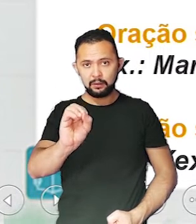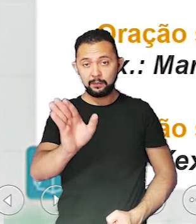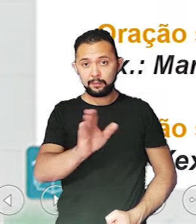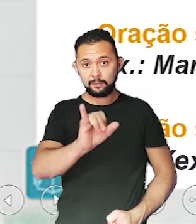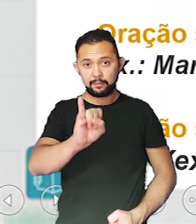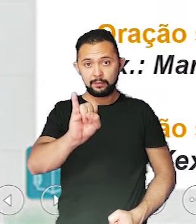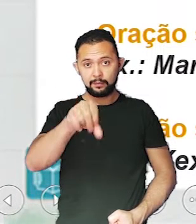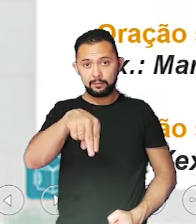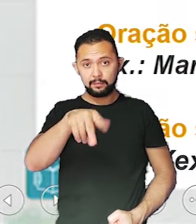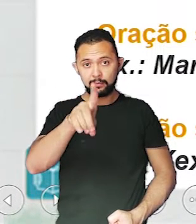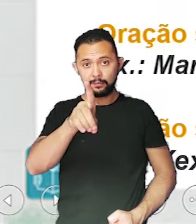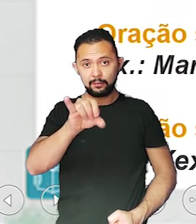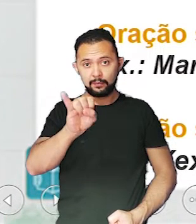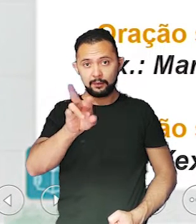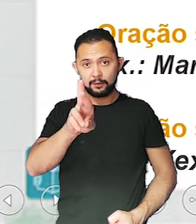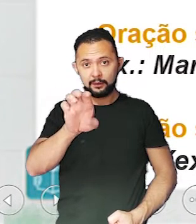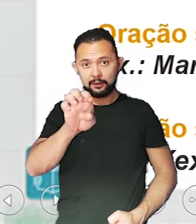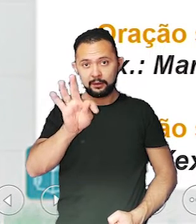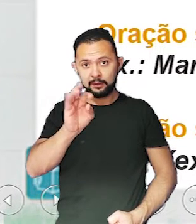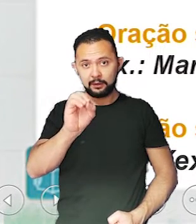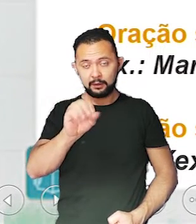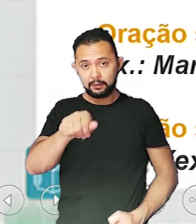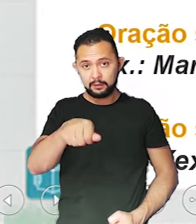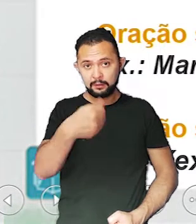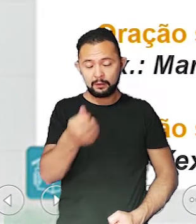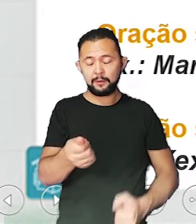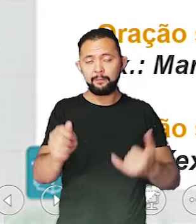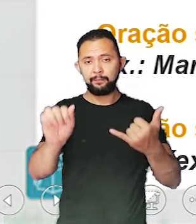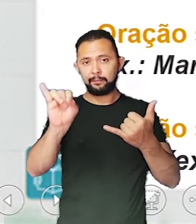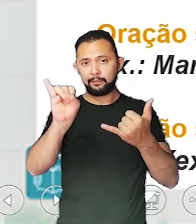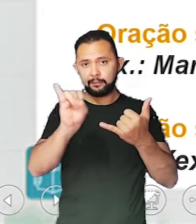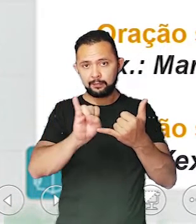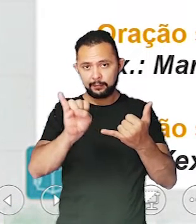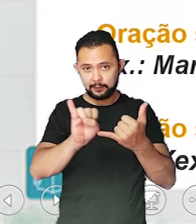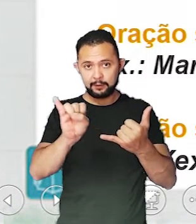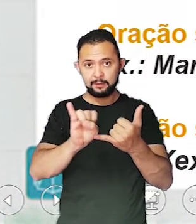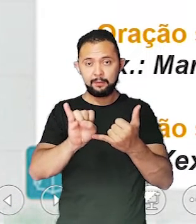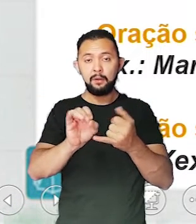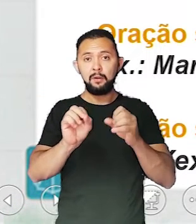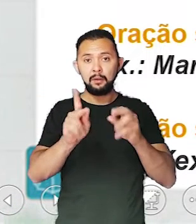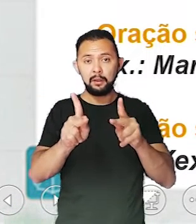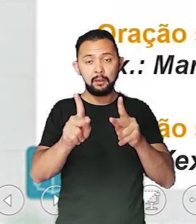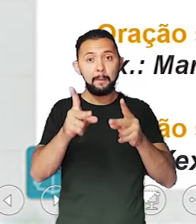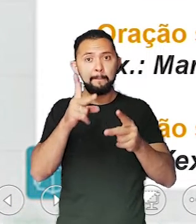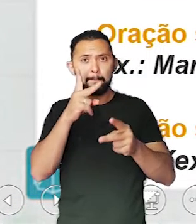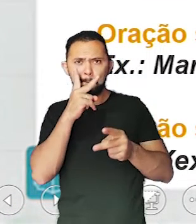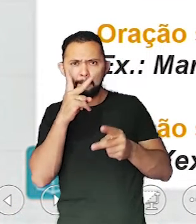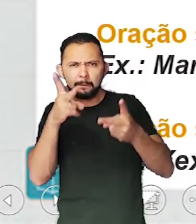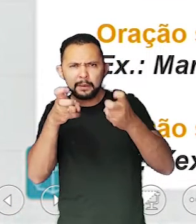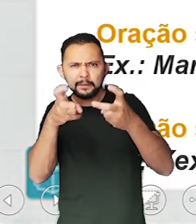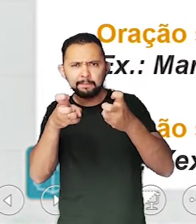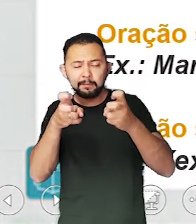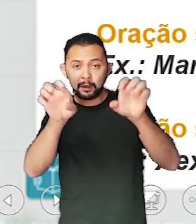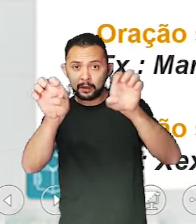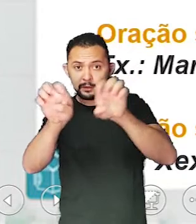Ela está aí, já nessa fase aí que está repudiando isso, ok? Mas vejam a estrutura muito parecida com a da objetiva